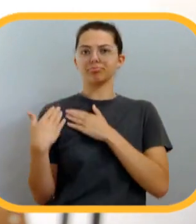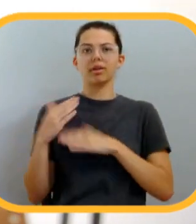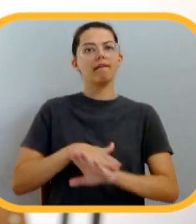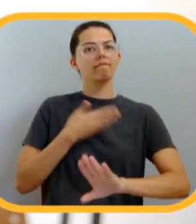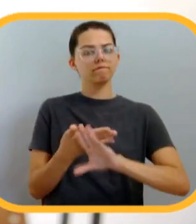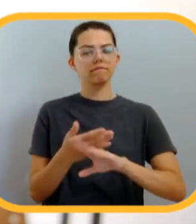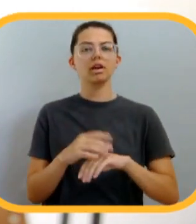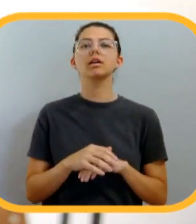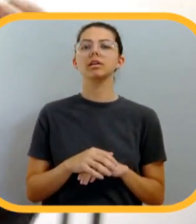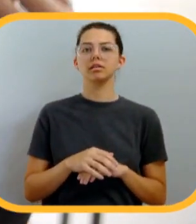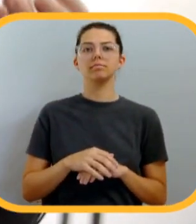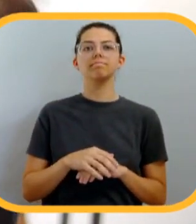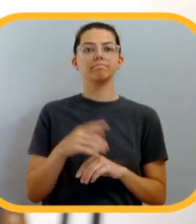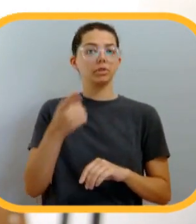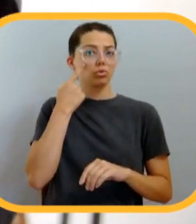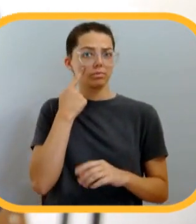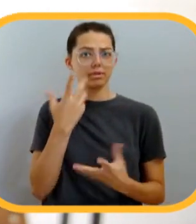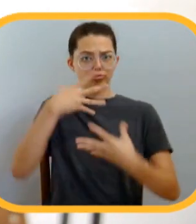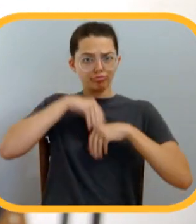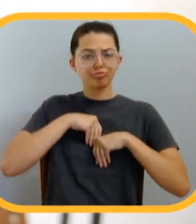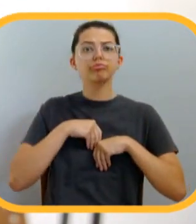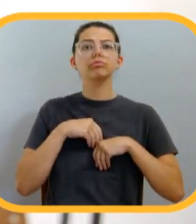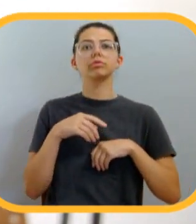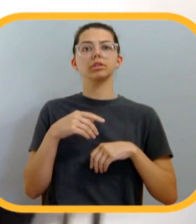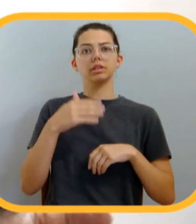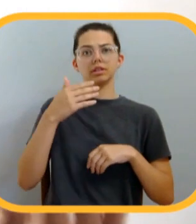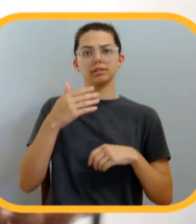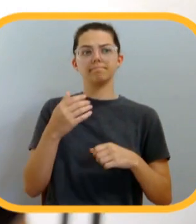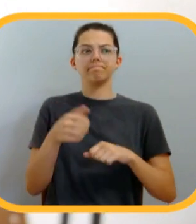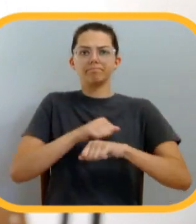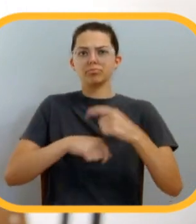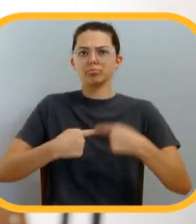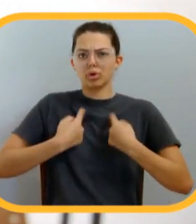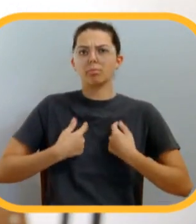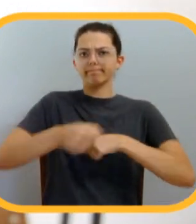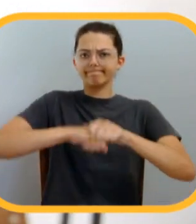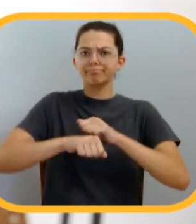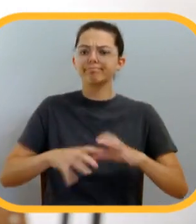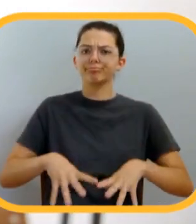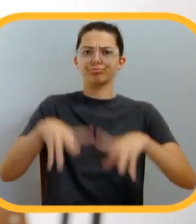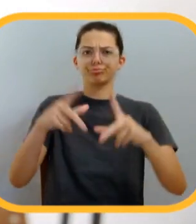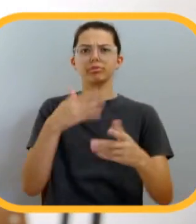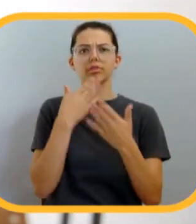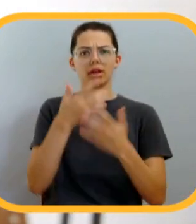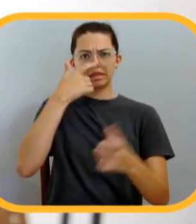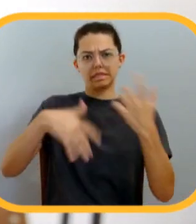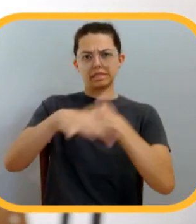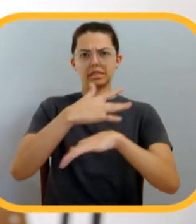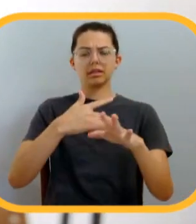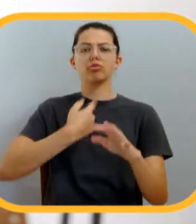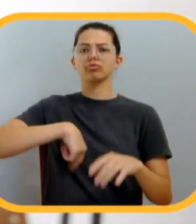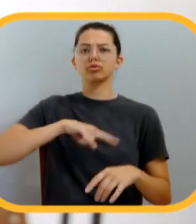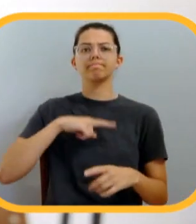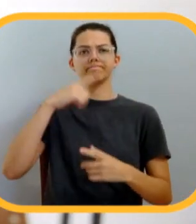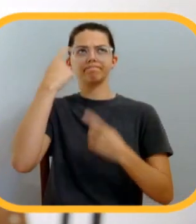comportamentos responsáveis e a de termos esses conhecimentos e a desenvolvermos essas destrezas no sentido de sermos cidadãos